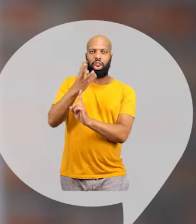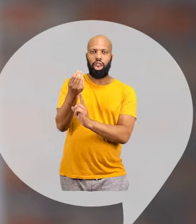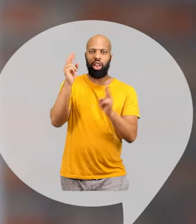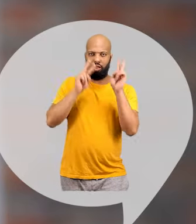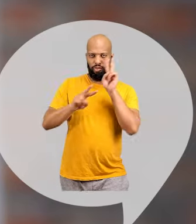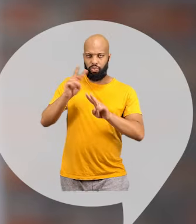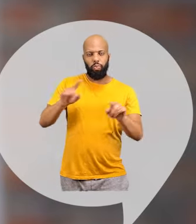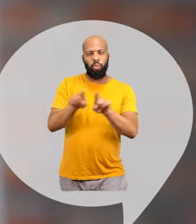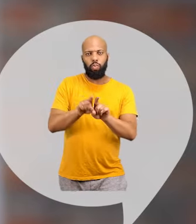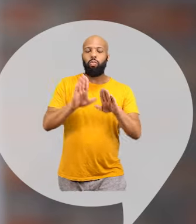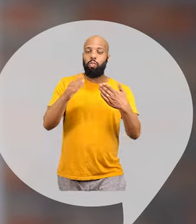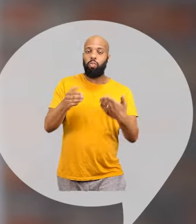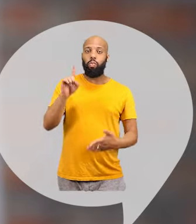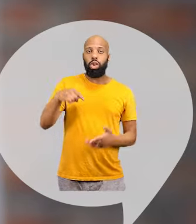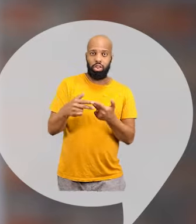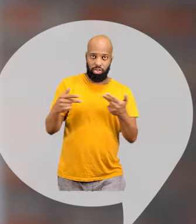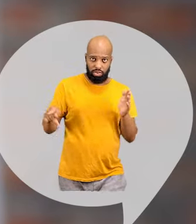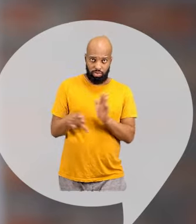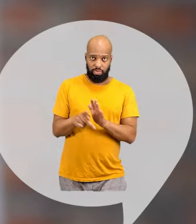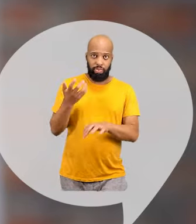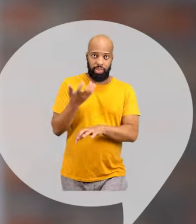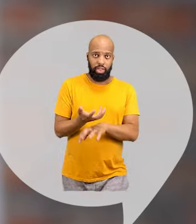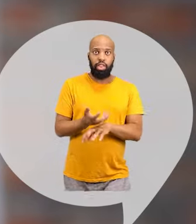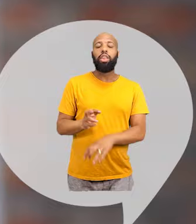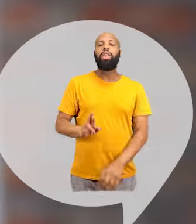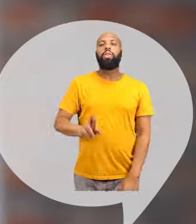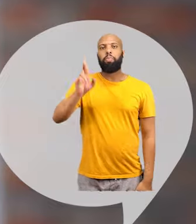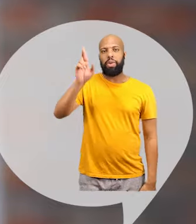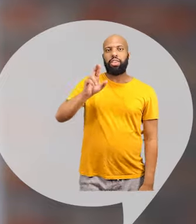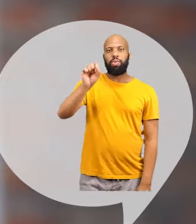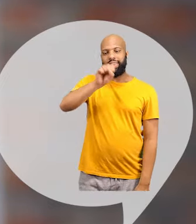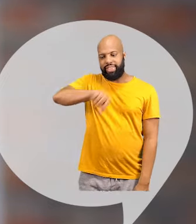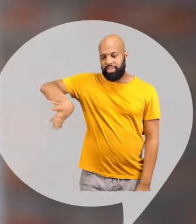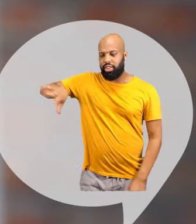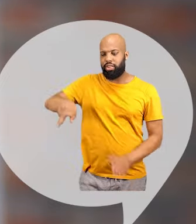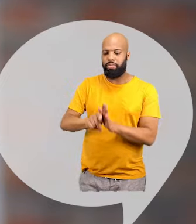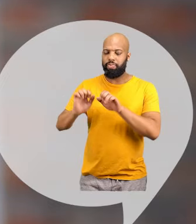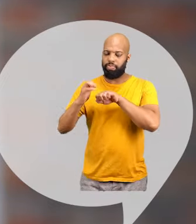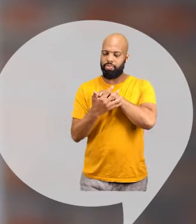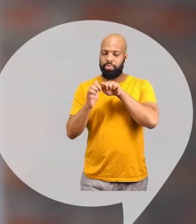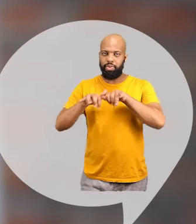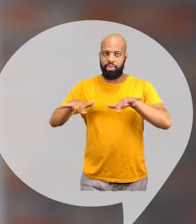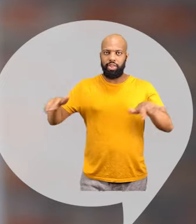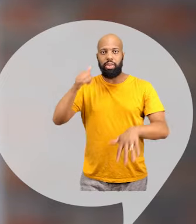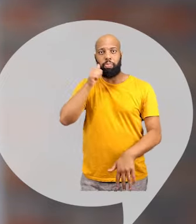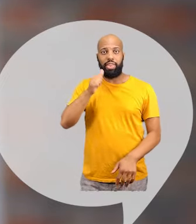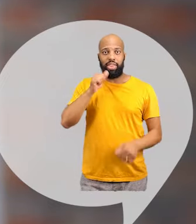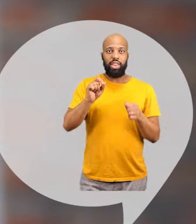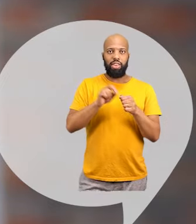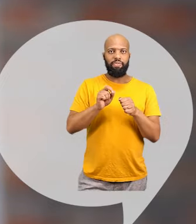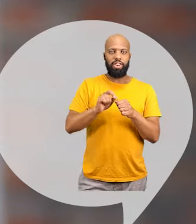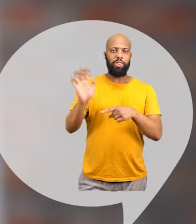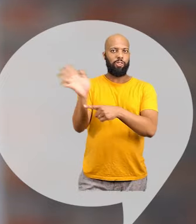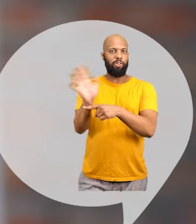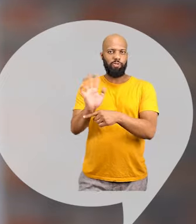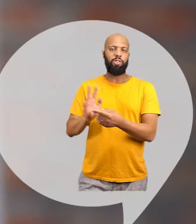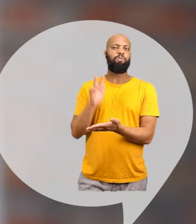E essa era o negócio da matéria era representado a saída da pandemia de alguma forma as meninas fizeram um clipe uma